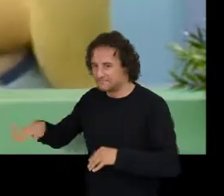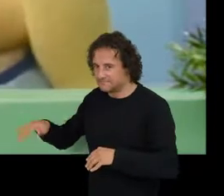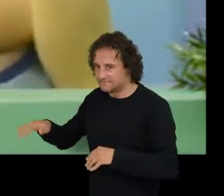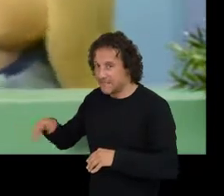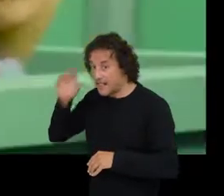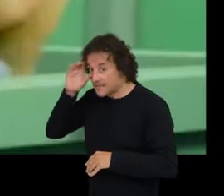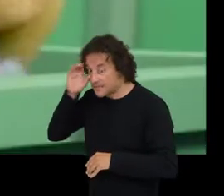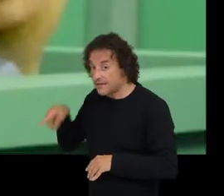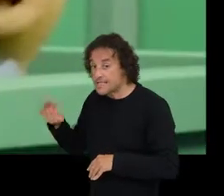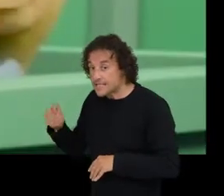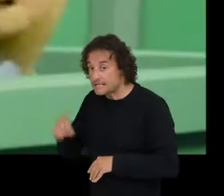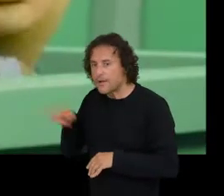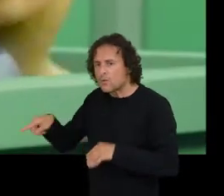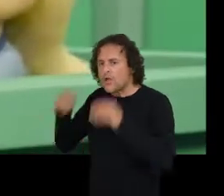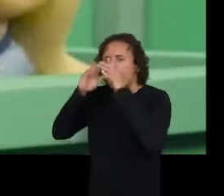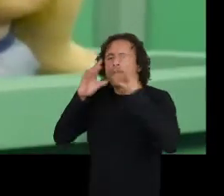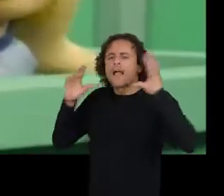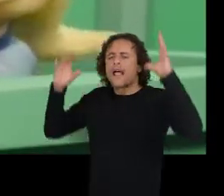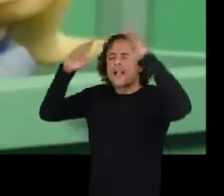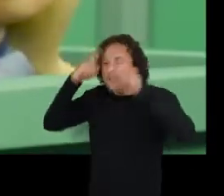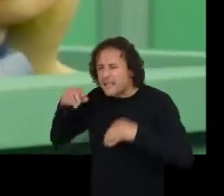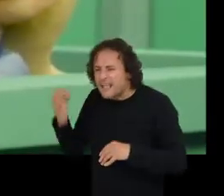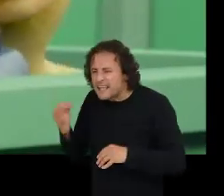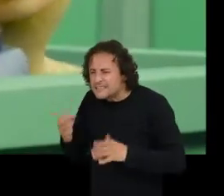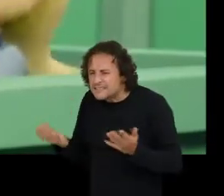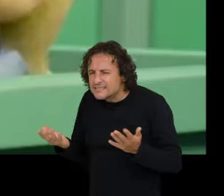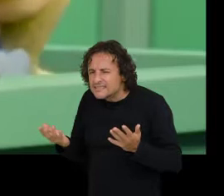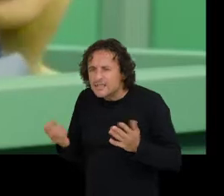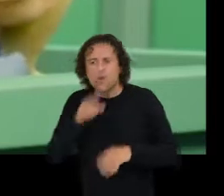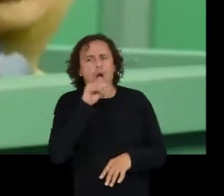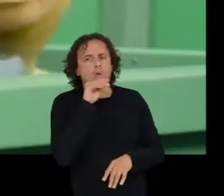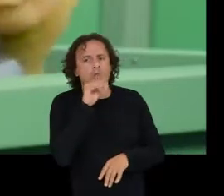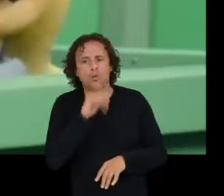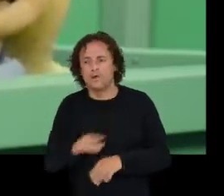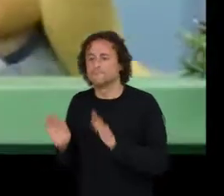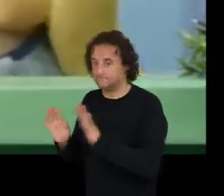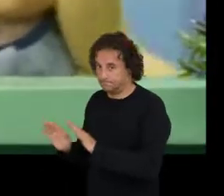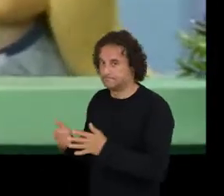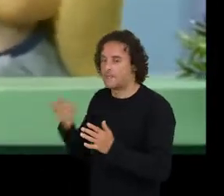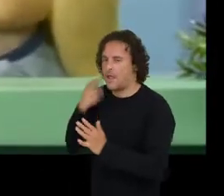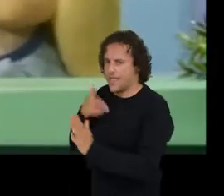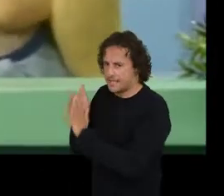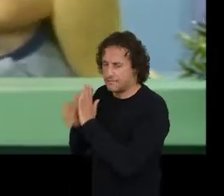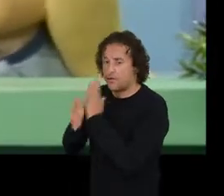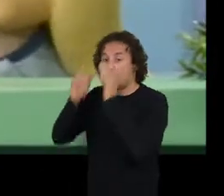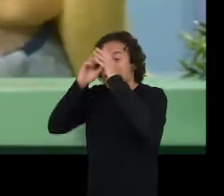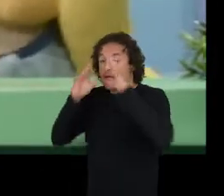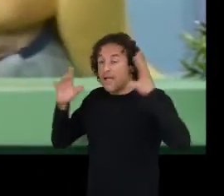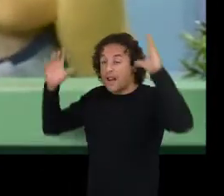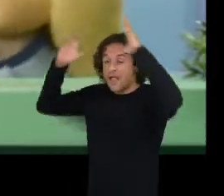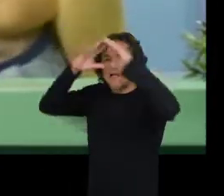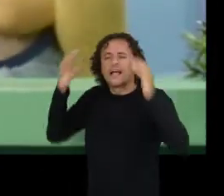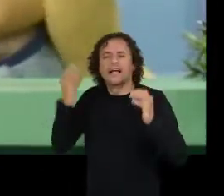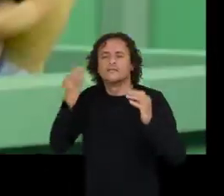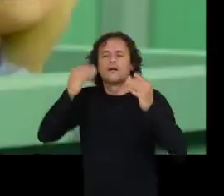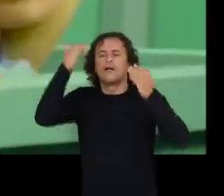Escoita, chispa, ti sabes lo que imaginar cousas? Pois imaginar cousas é pensar nunha cousa como se